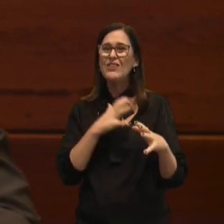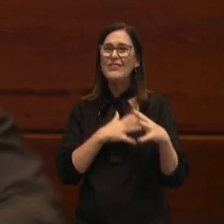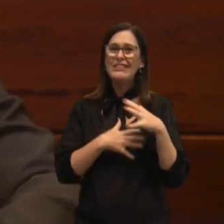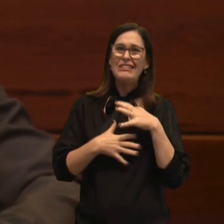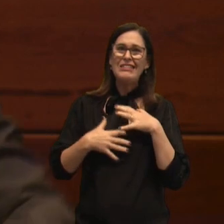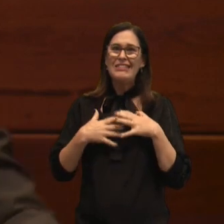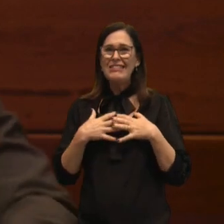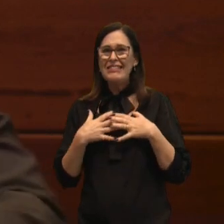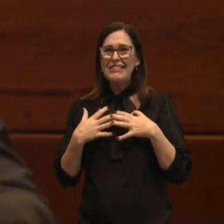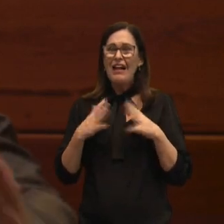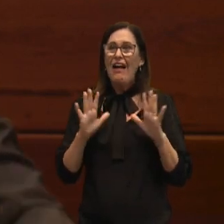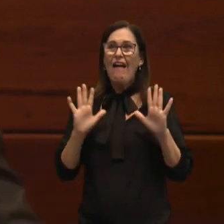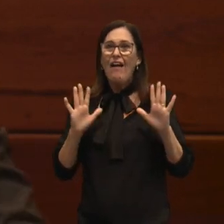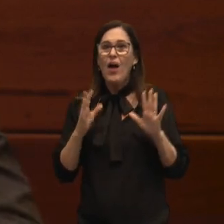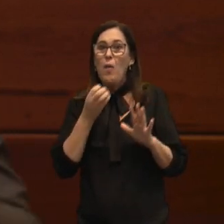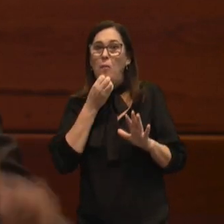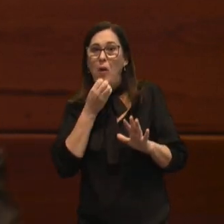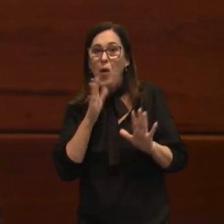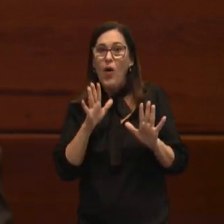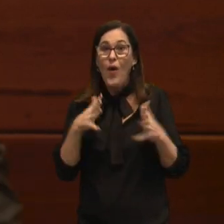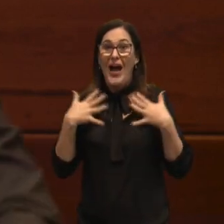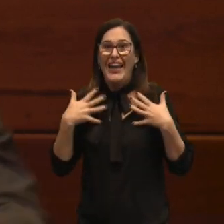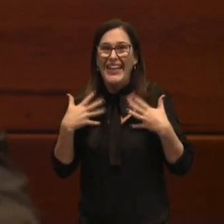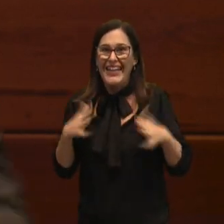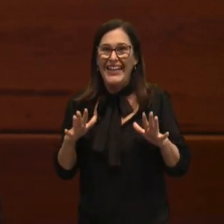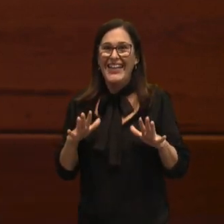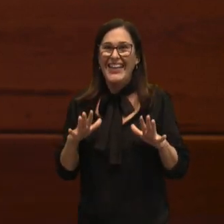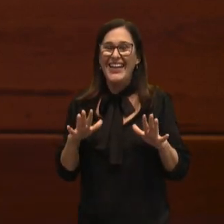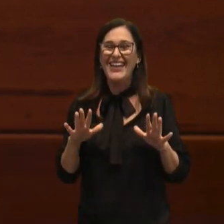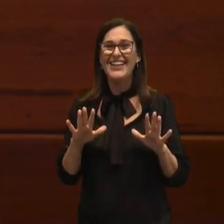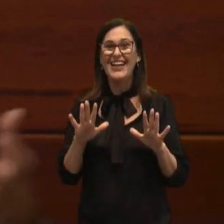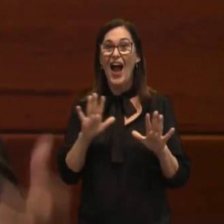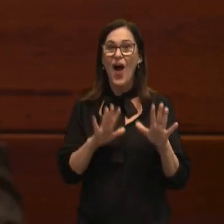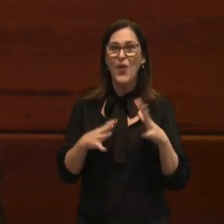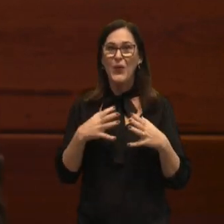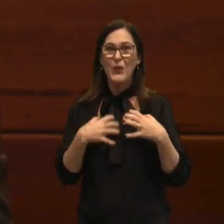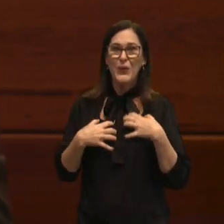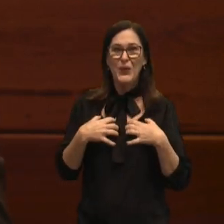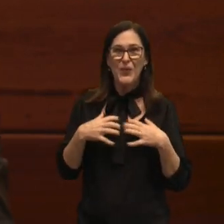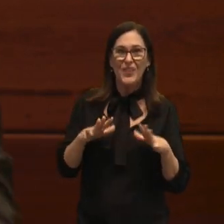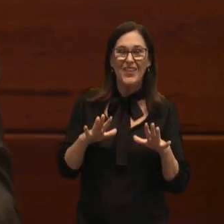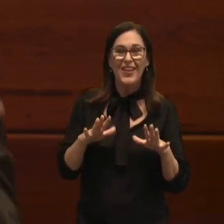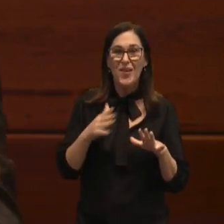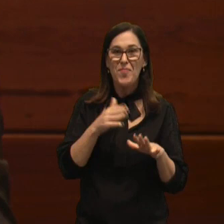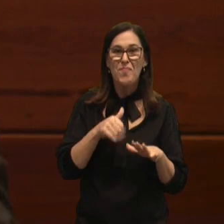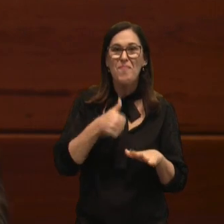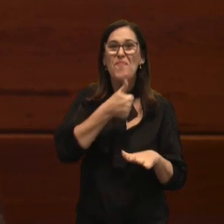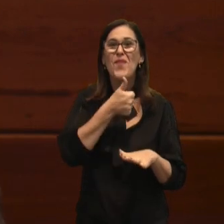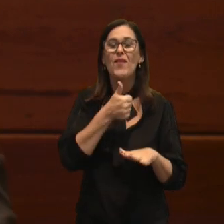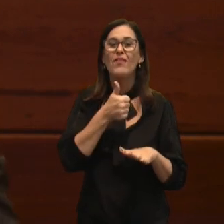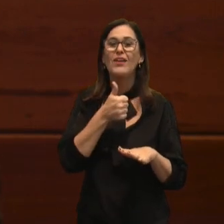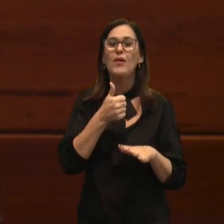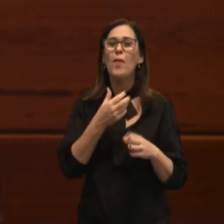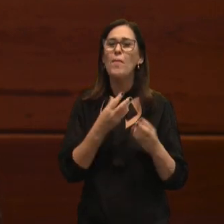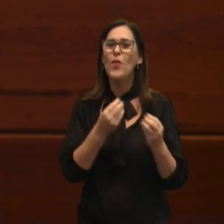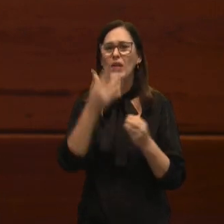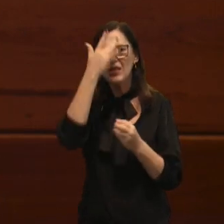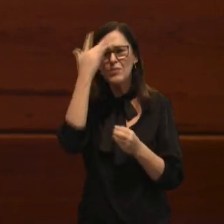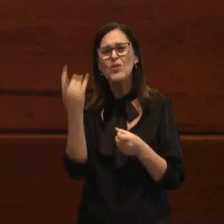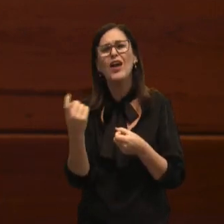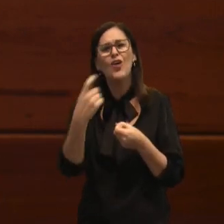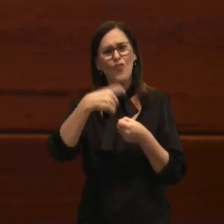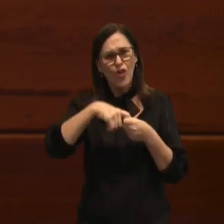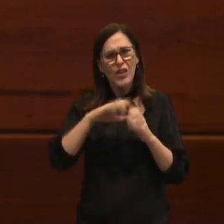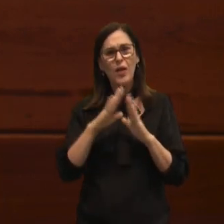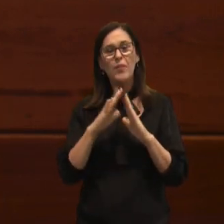certa histeria boa, uma alegria, algum desconforto saudável neste sentido. Muitas pessoas querem retornar para